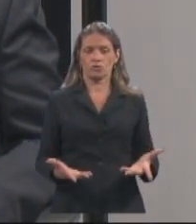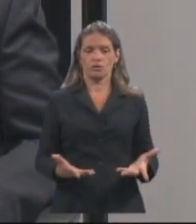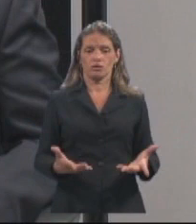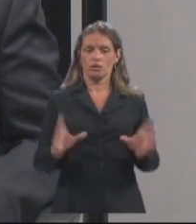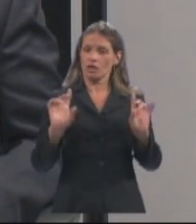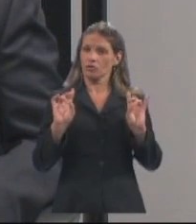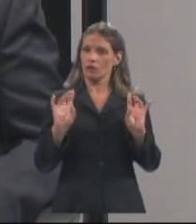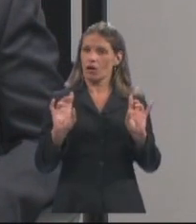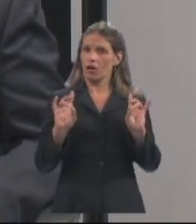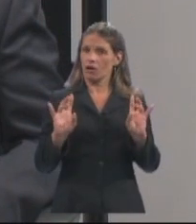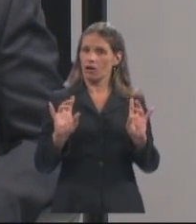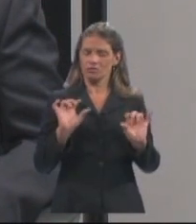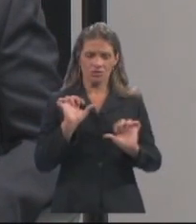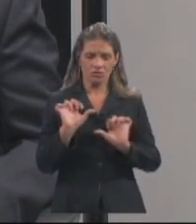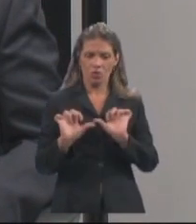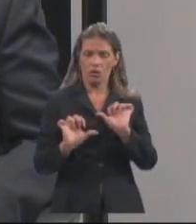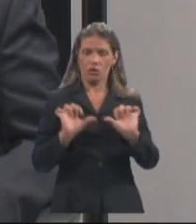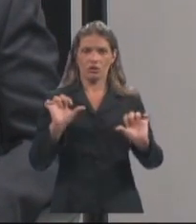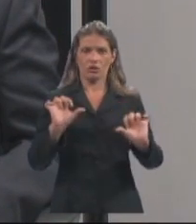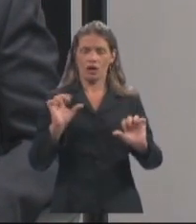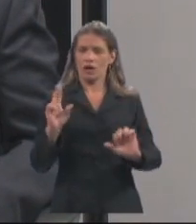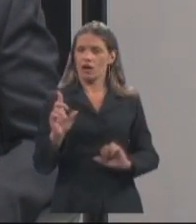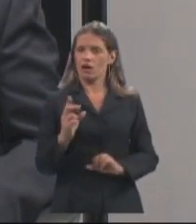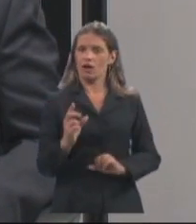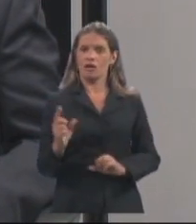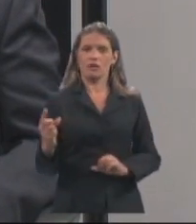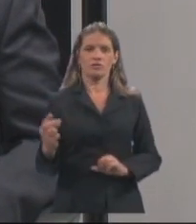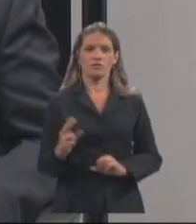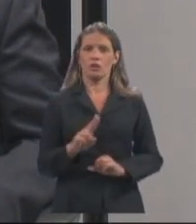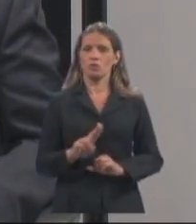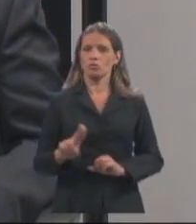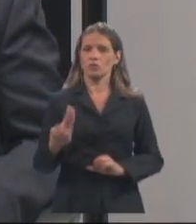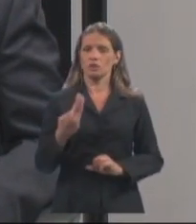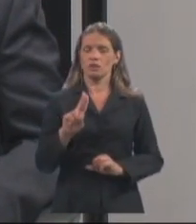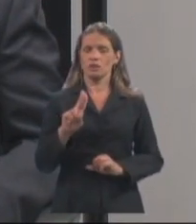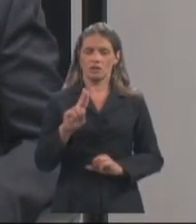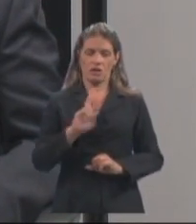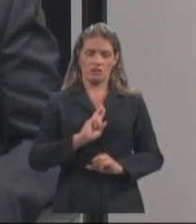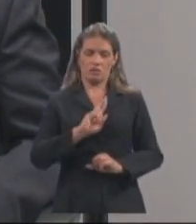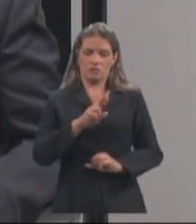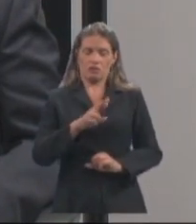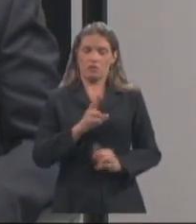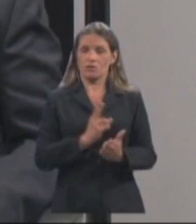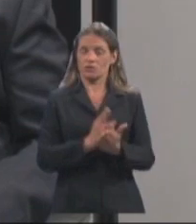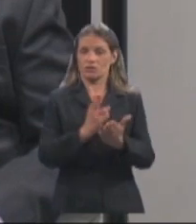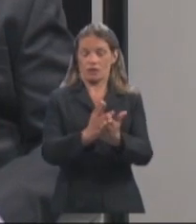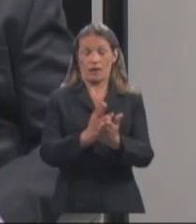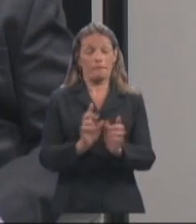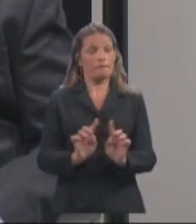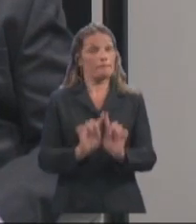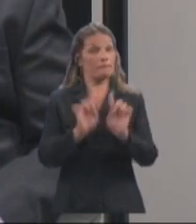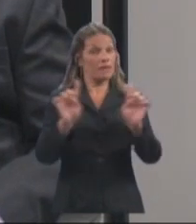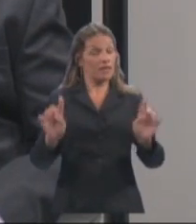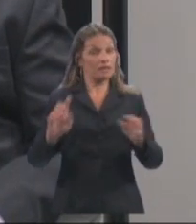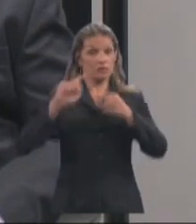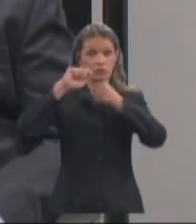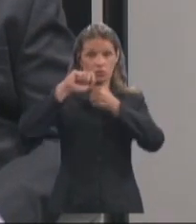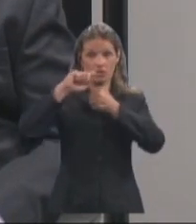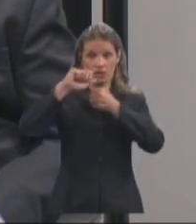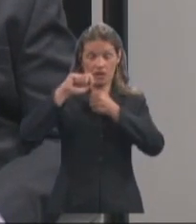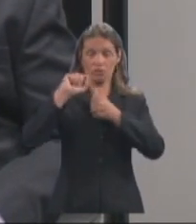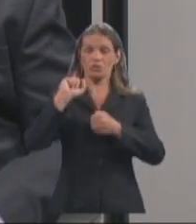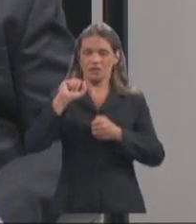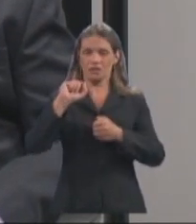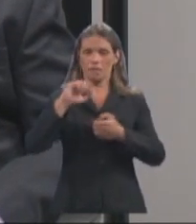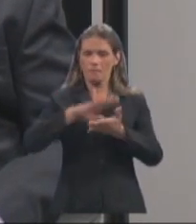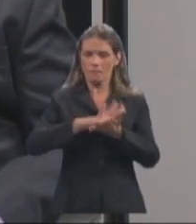que a droga se torna a única razão para ela sobreviver porém no caso do craque o que